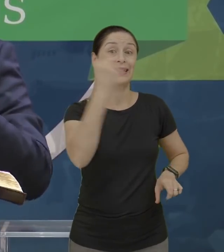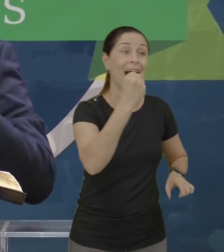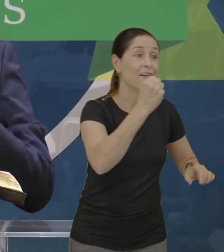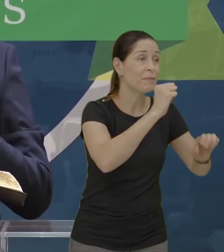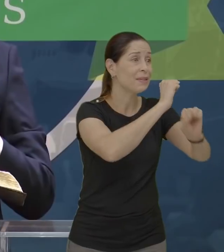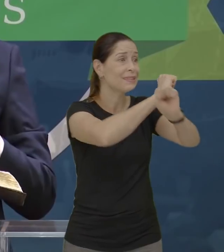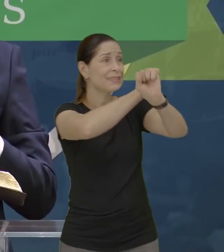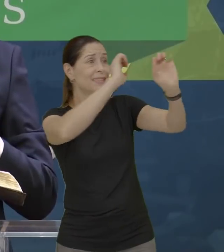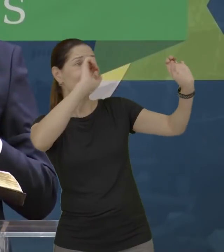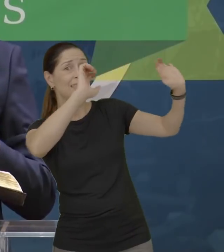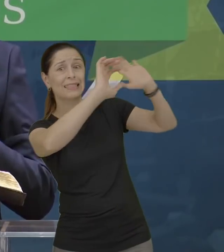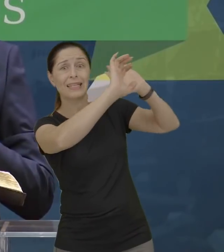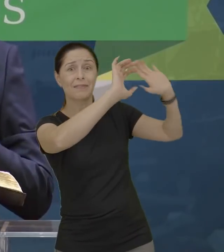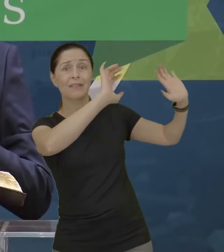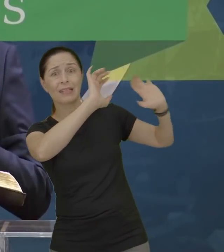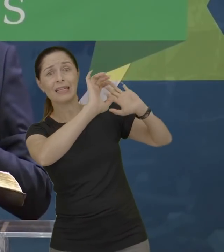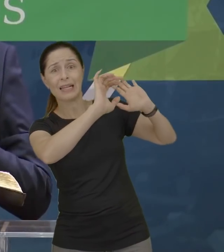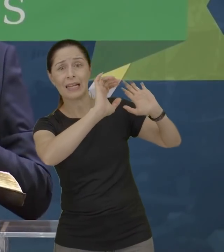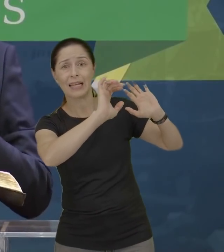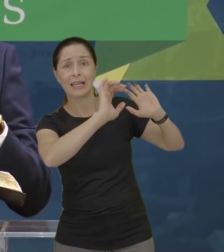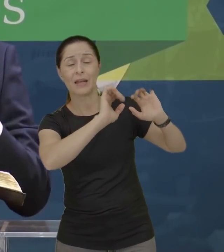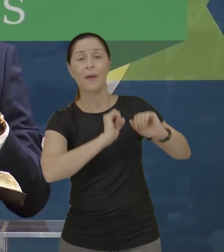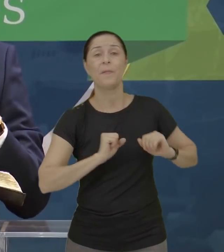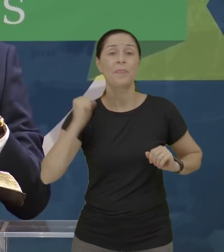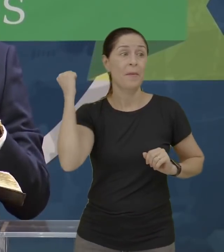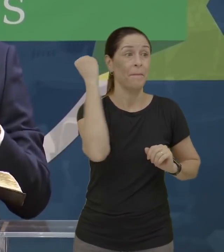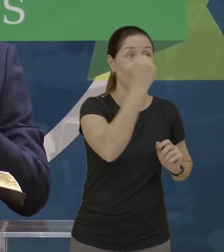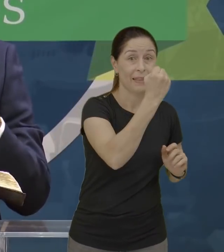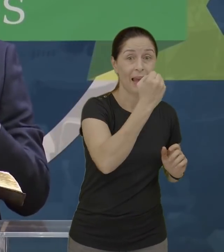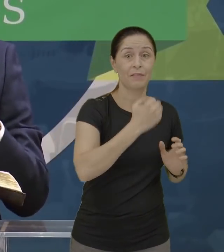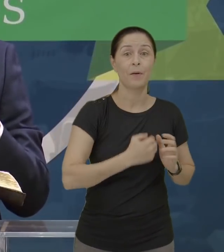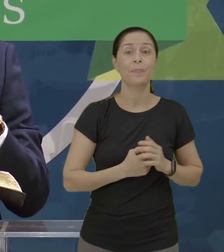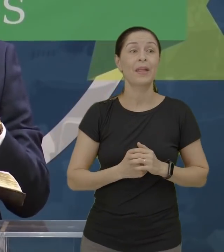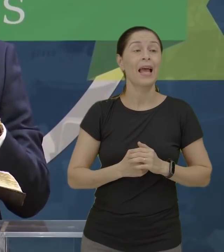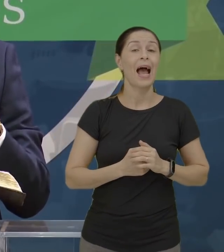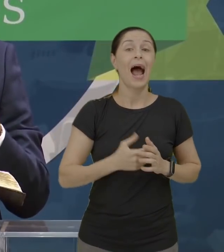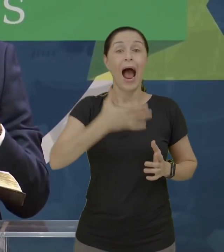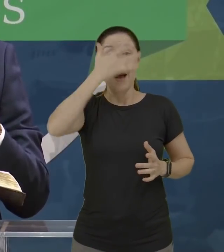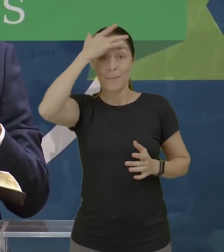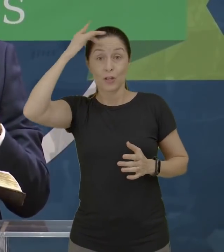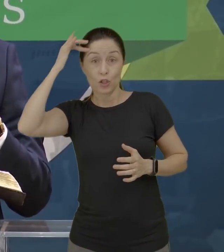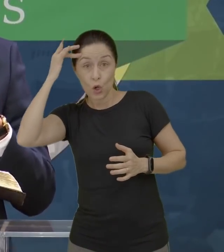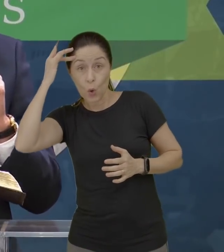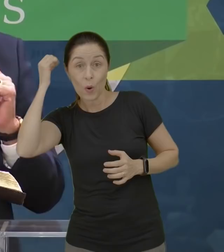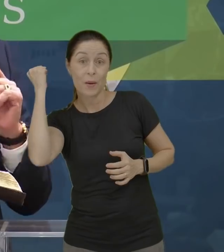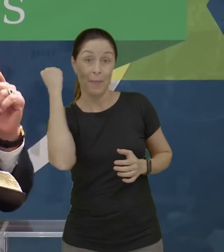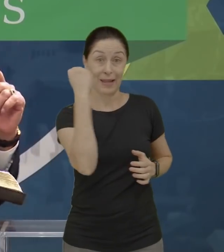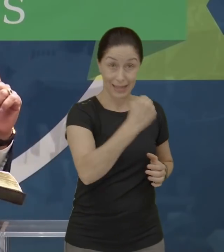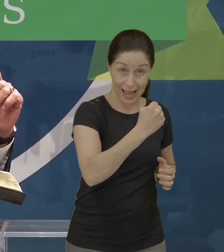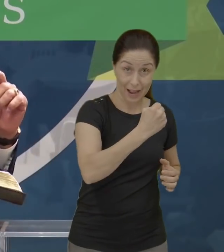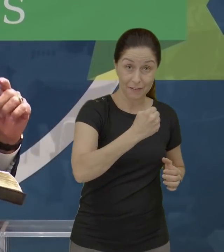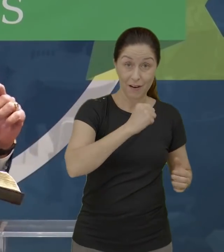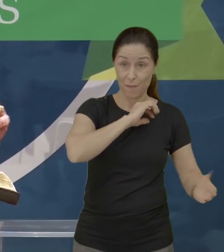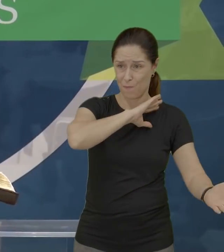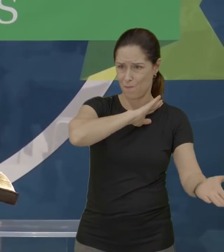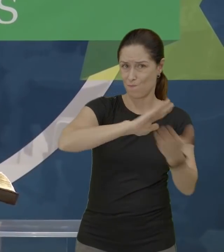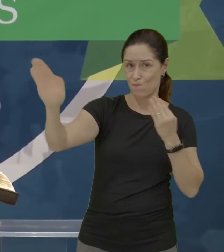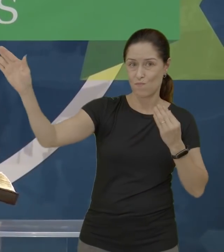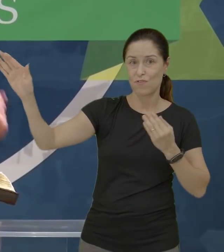que tinha cometido o crime de sangue, não dolosamente, não intencionalmente, fazia o